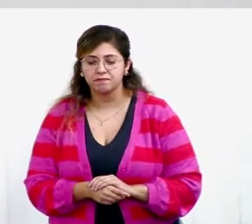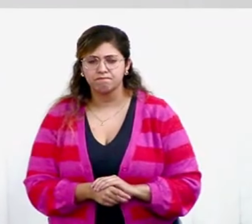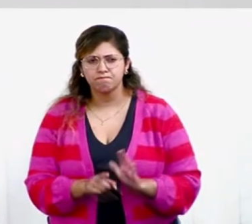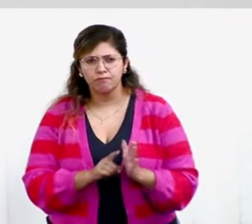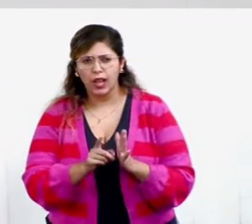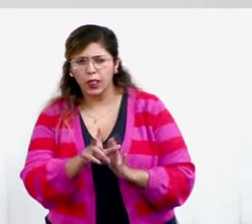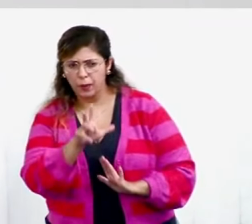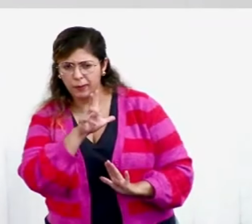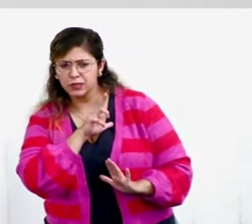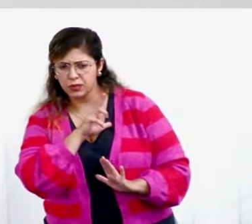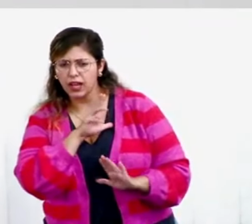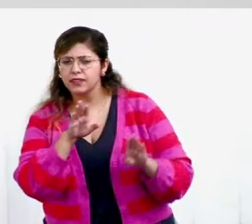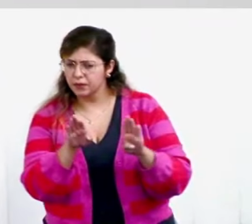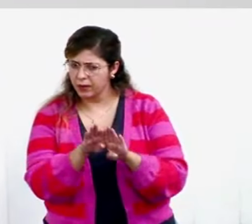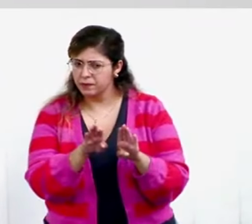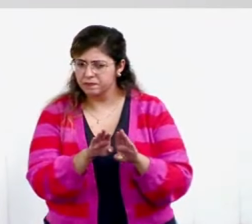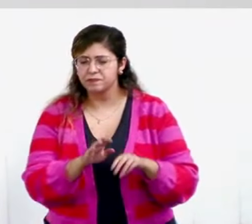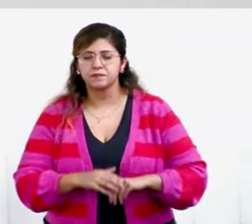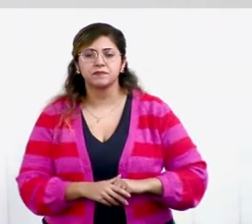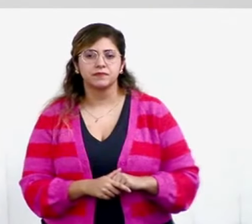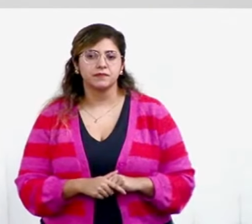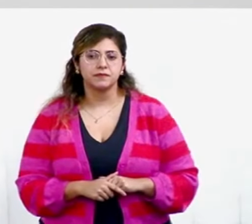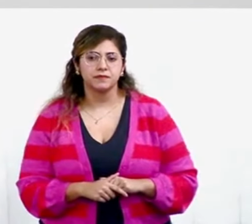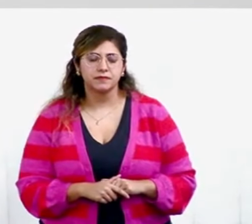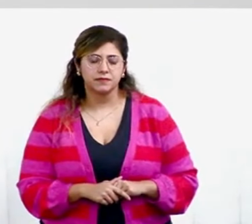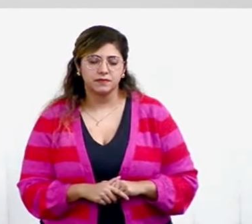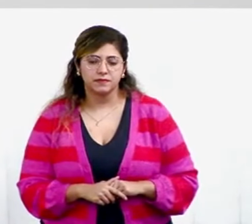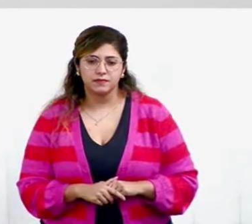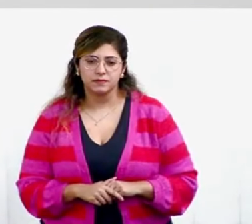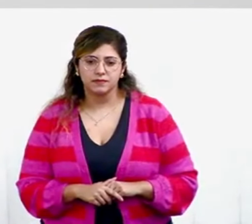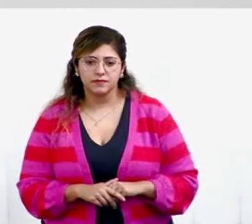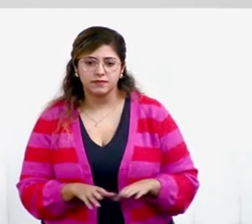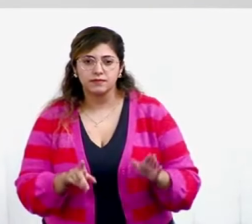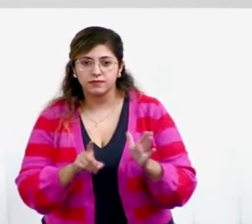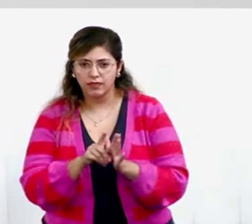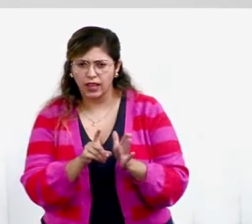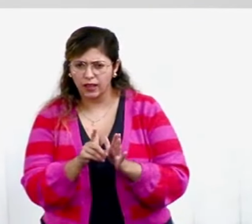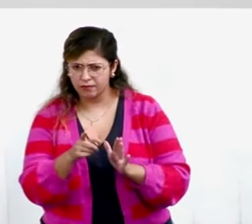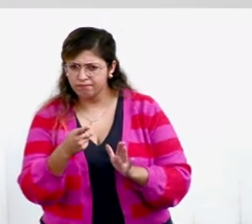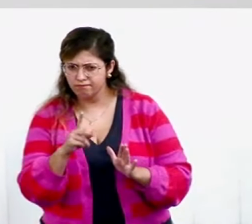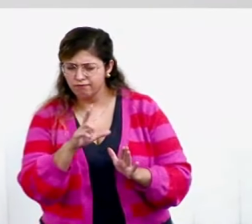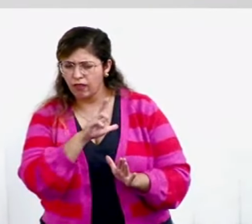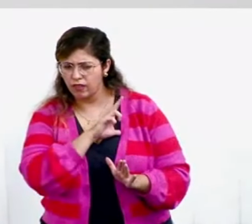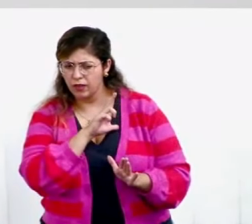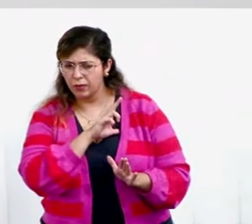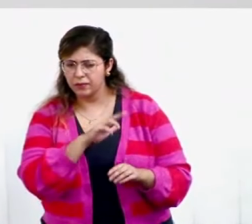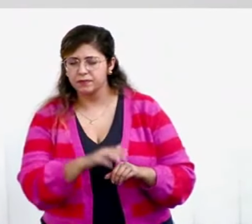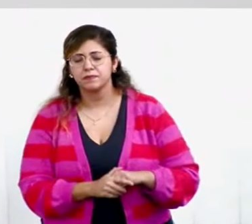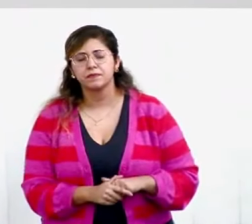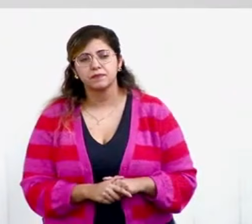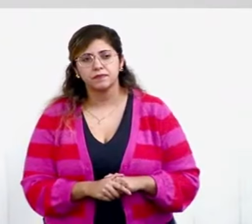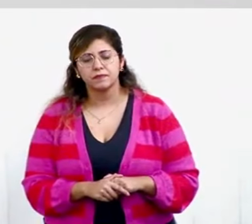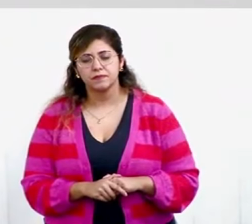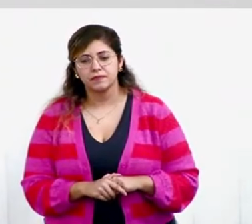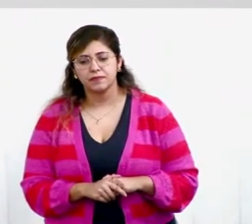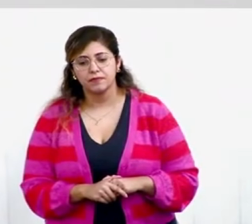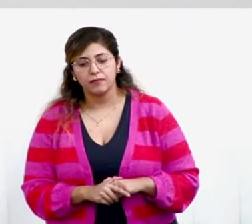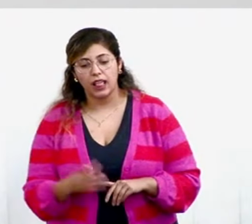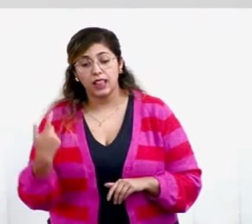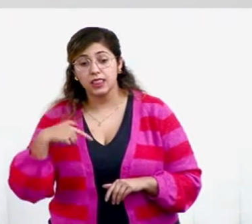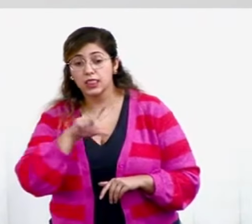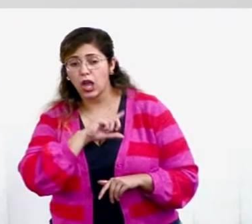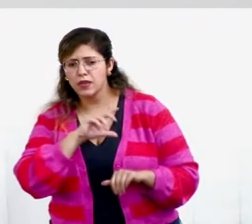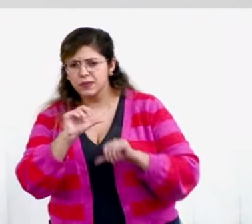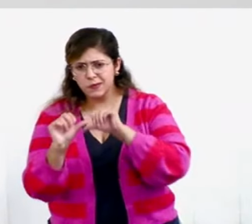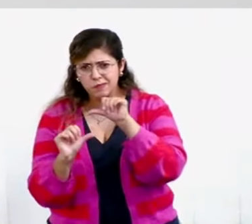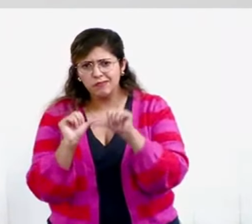mim continuamente, perguntas que espero que a igreja faça também, porque se nós formos transformados